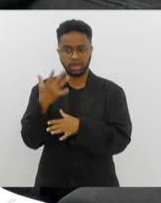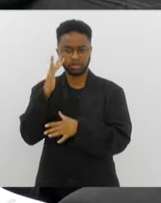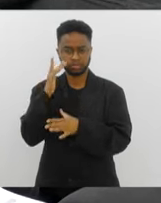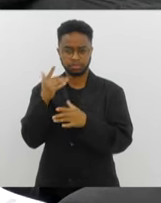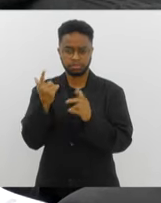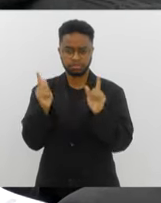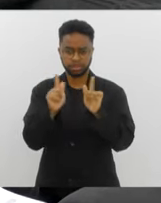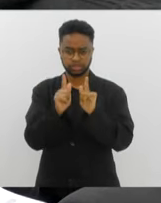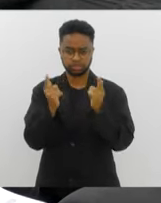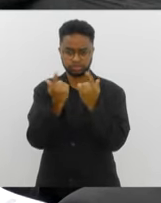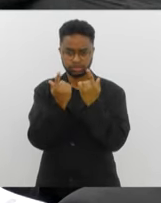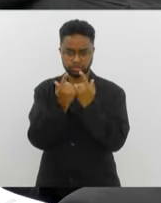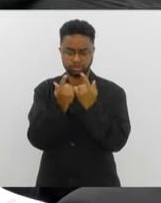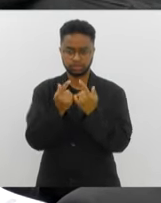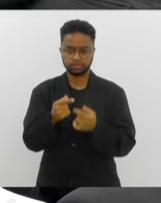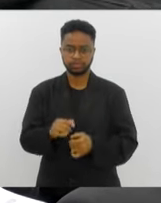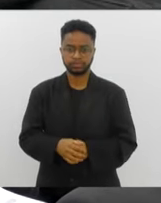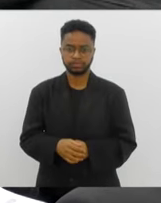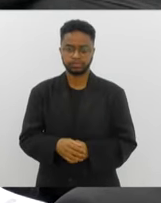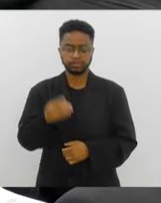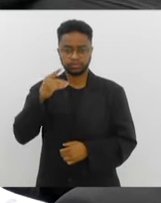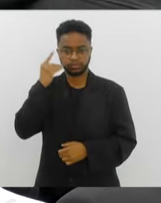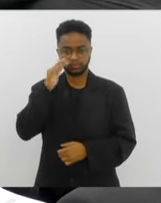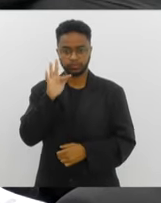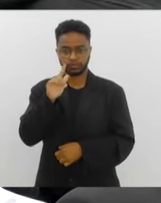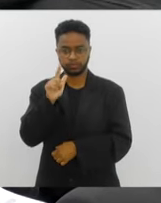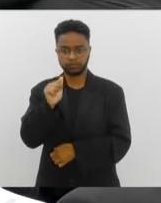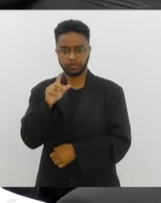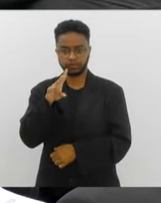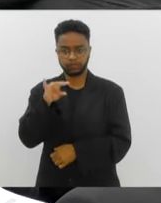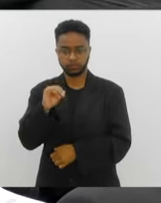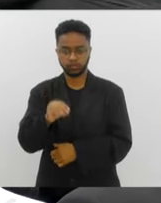Para discutir, presidente. Para discutir, deputado Serafini. Mas aquilo